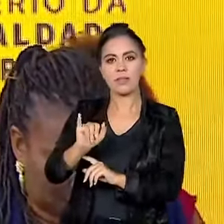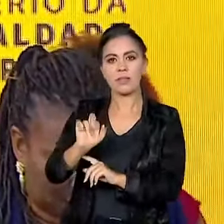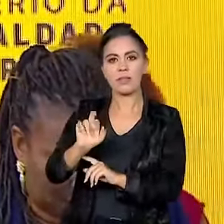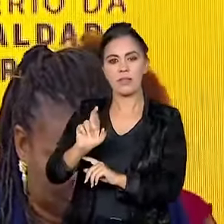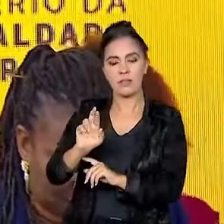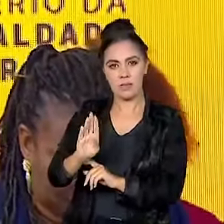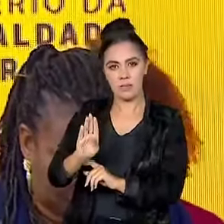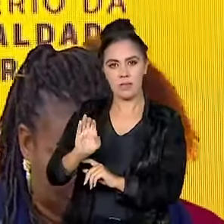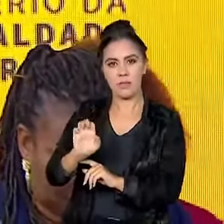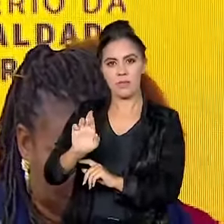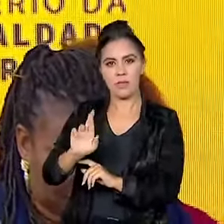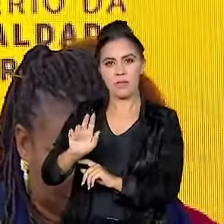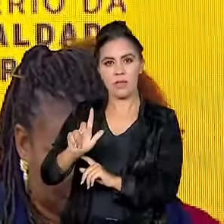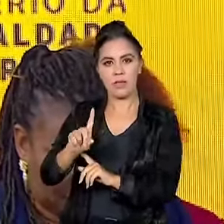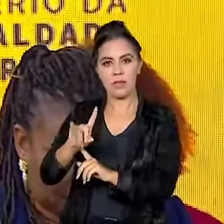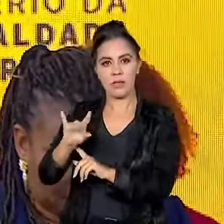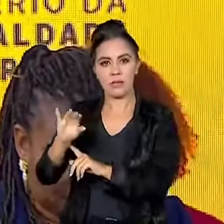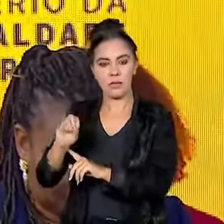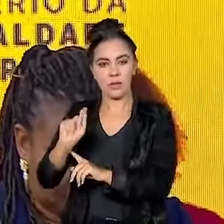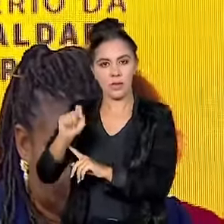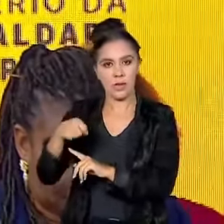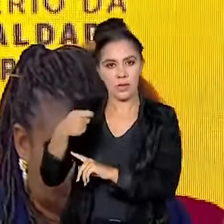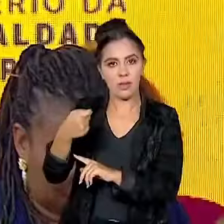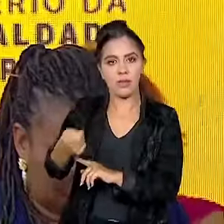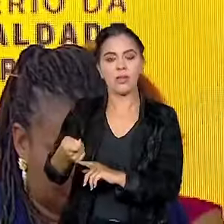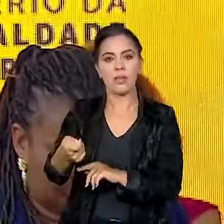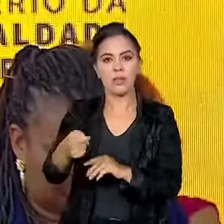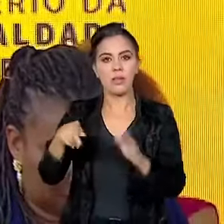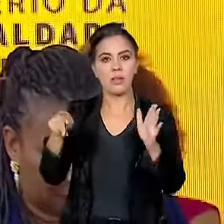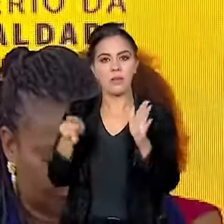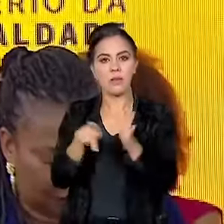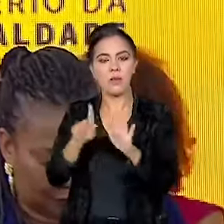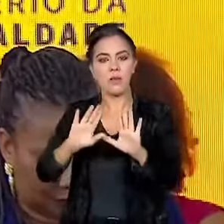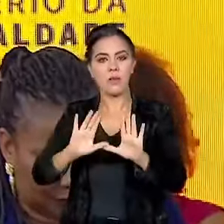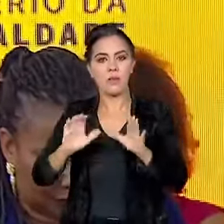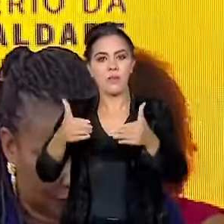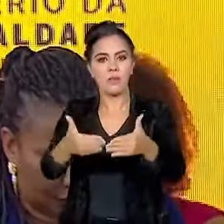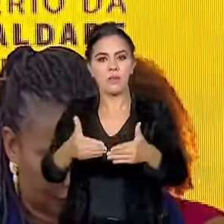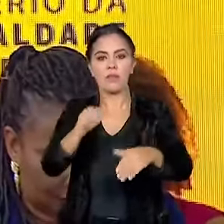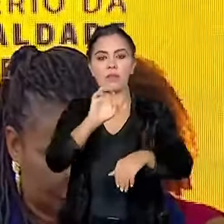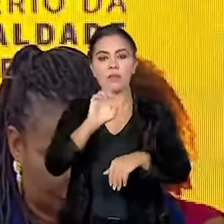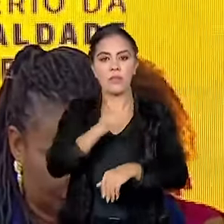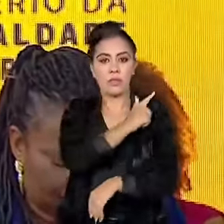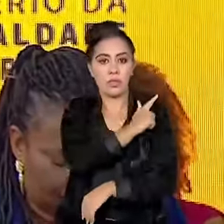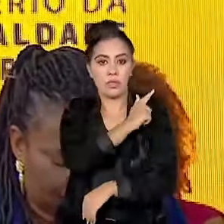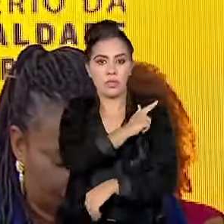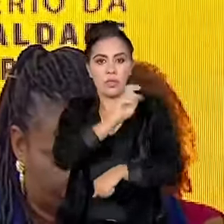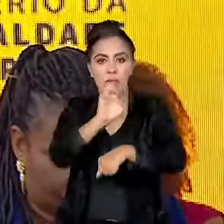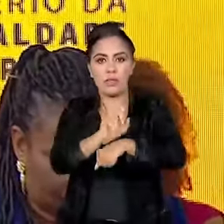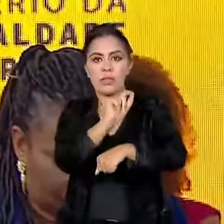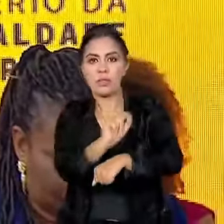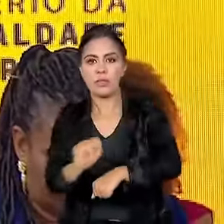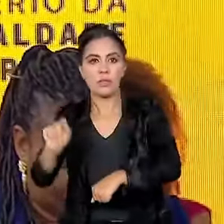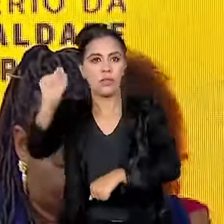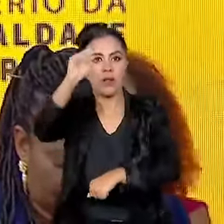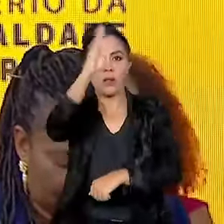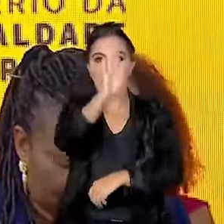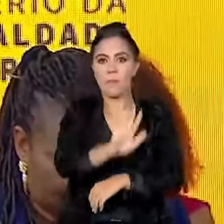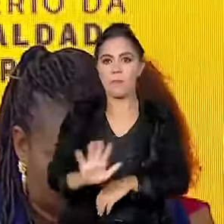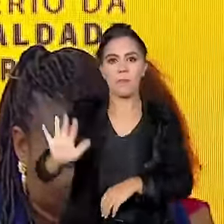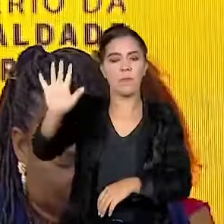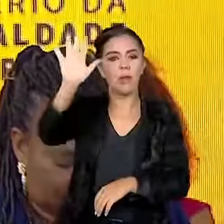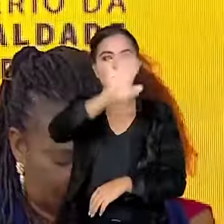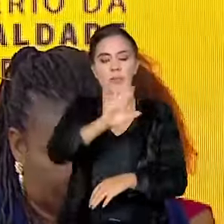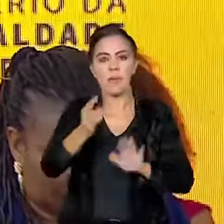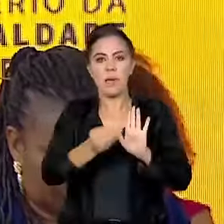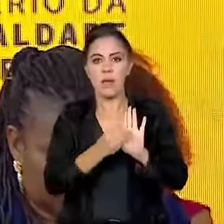Giberlândio Miranda, que é presidente do Fórum Nacional de Gestores Estaduais de Juventude, que são parceiros no Brasil inteiro para